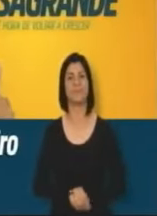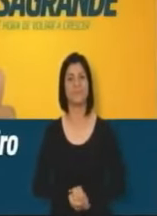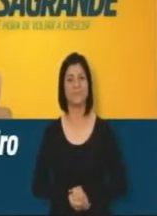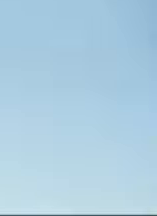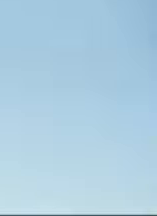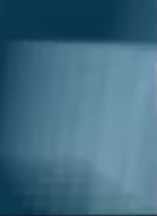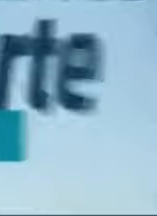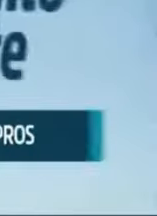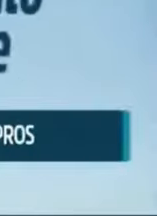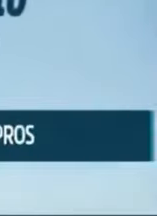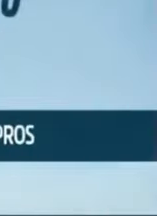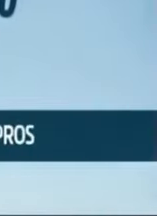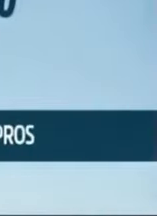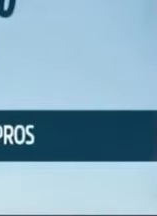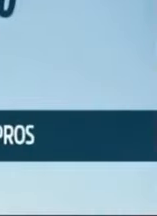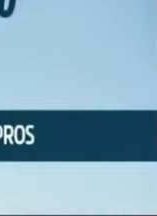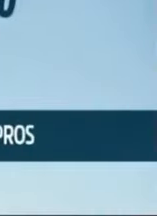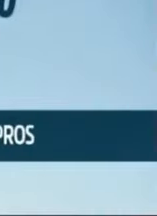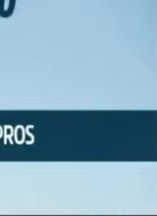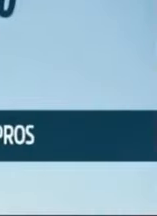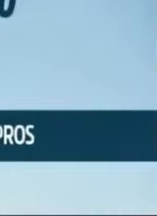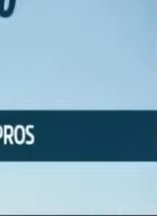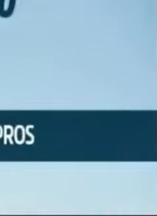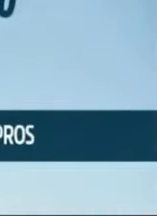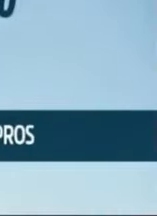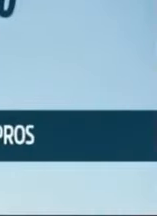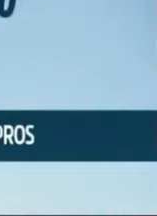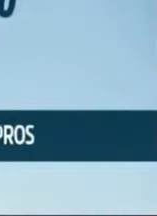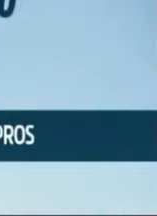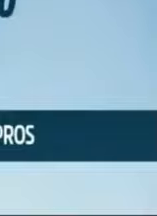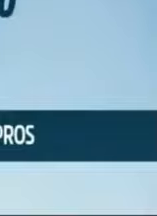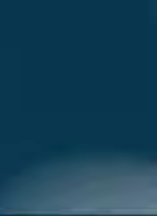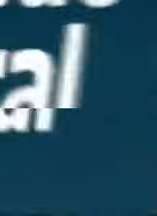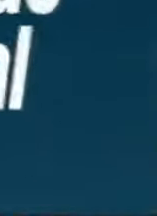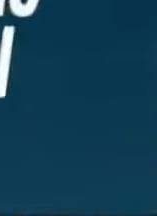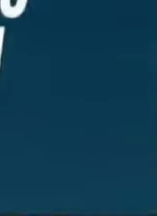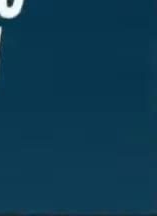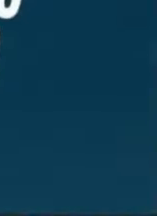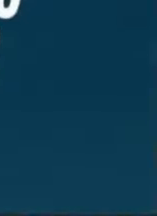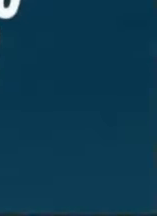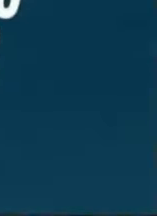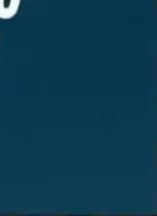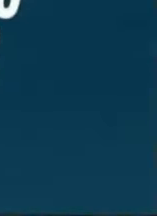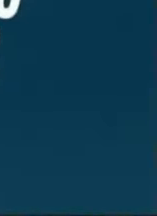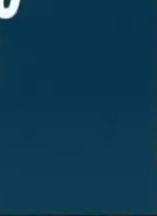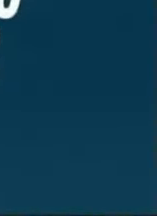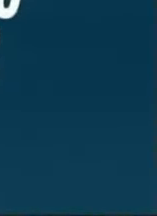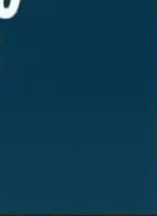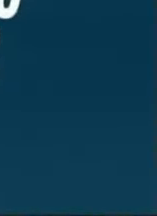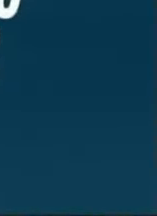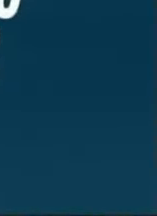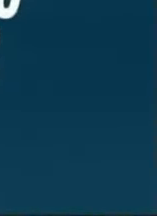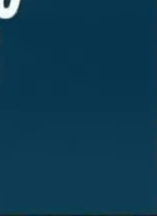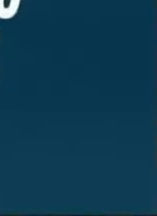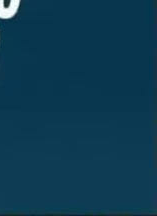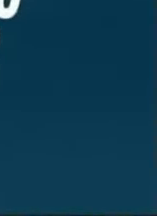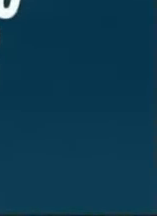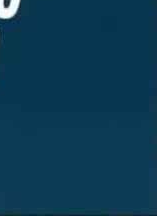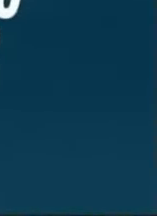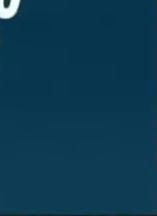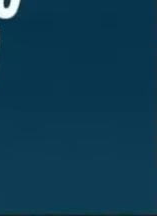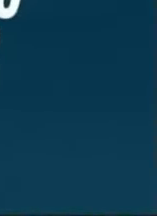4480. Coligação Espírito Santo mais forte. Deputado federal.